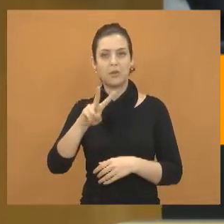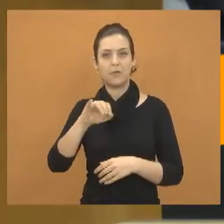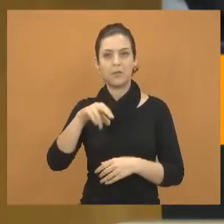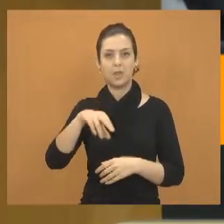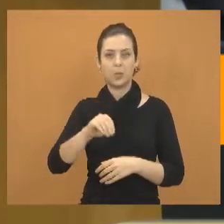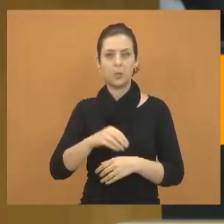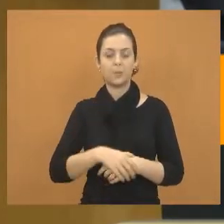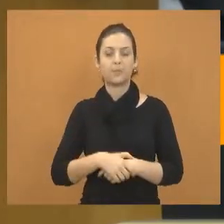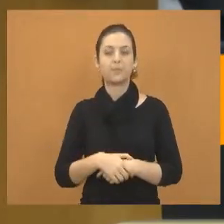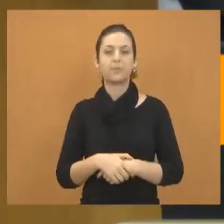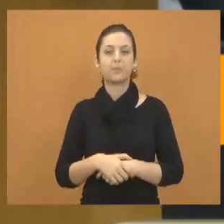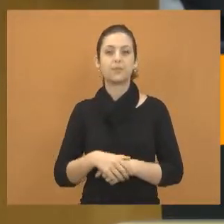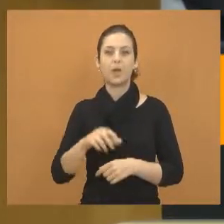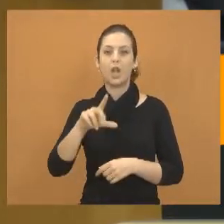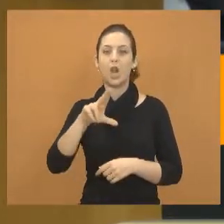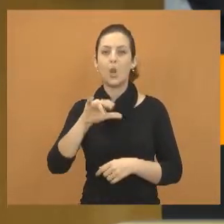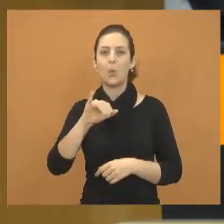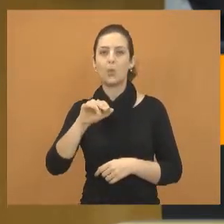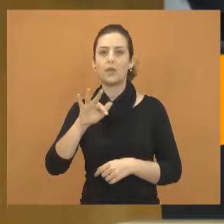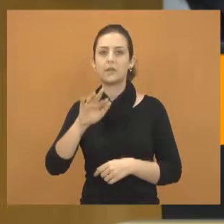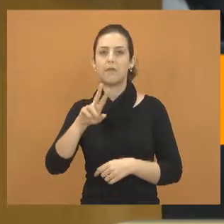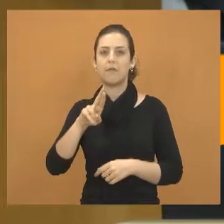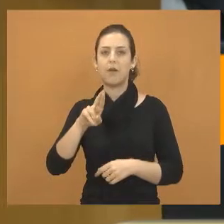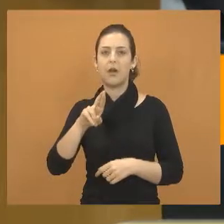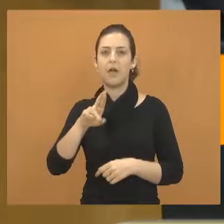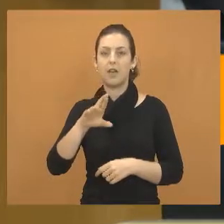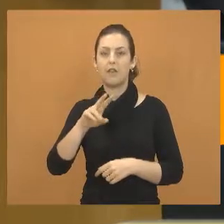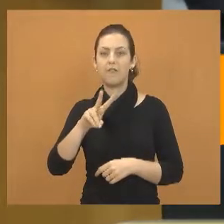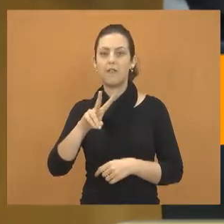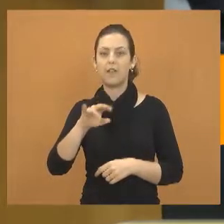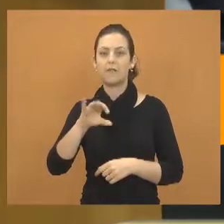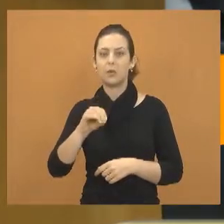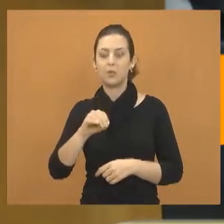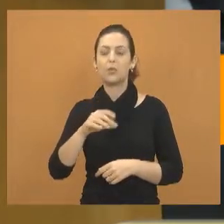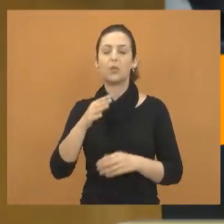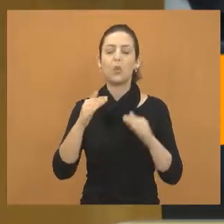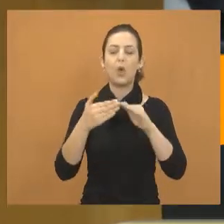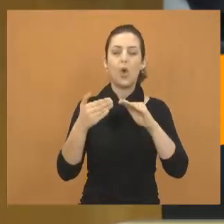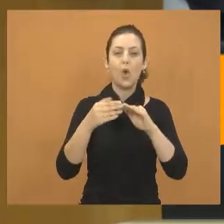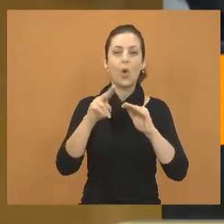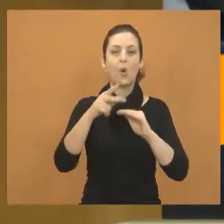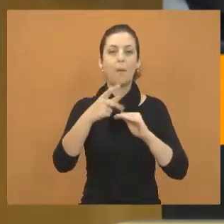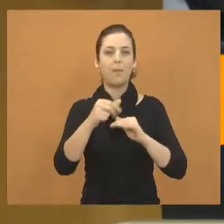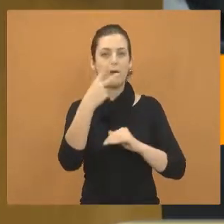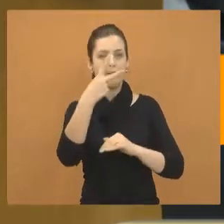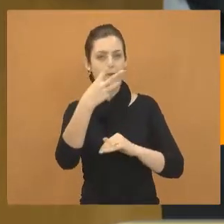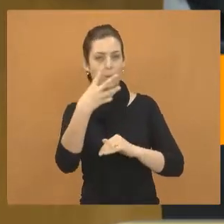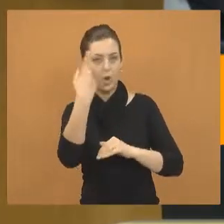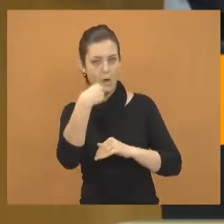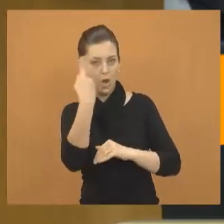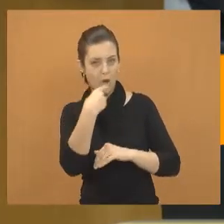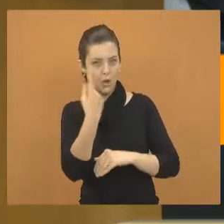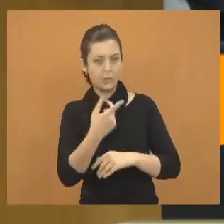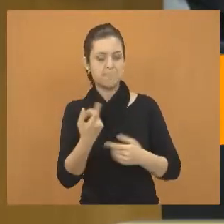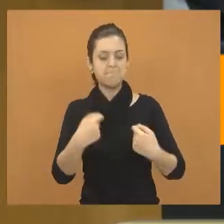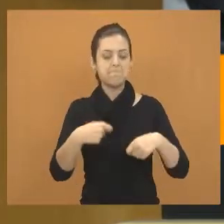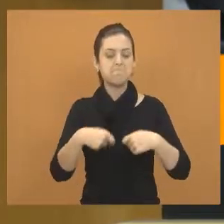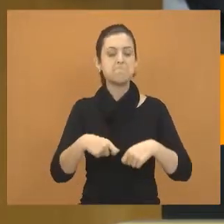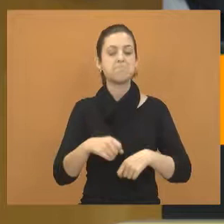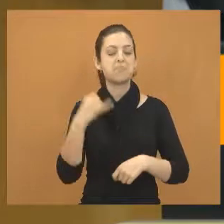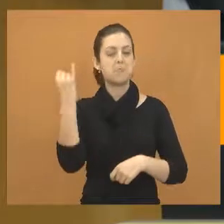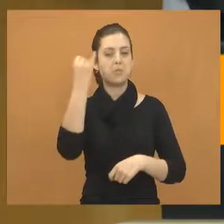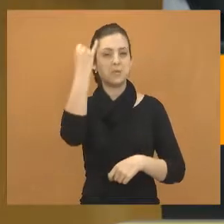coisa, o que o Luiz Flávio tem razão, concordo, acho que a UPA 24 horas é uma